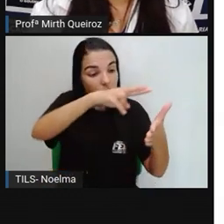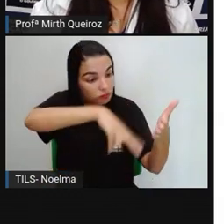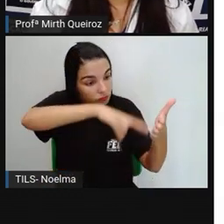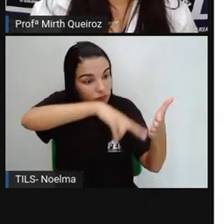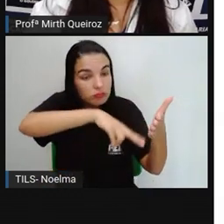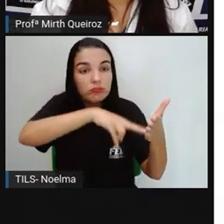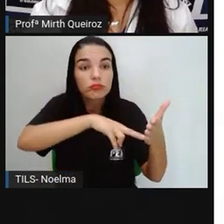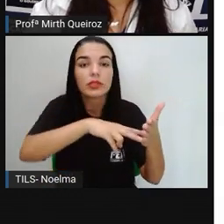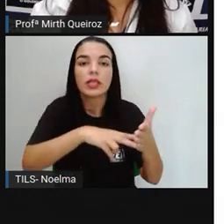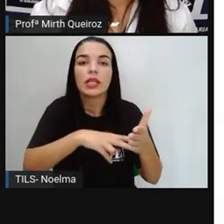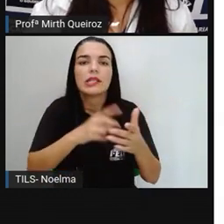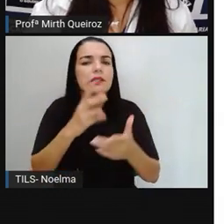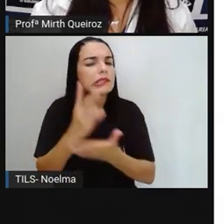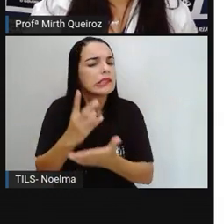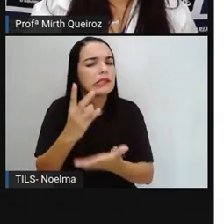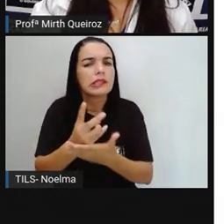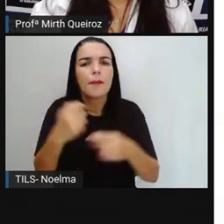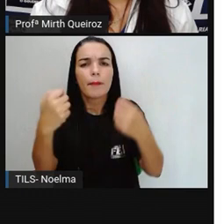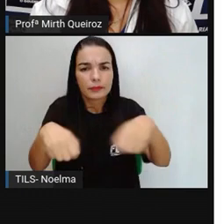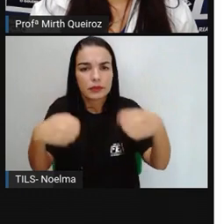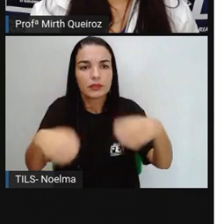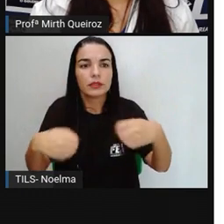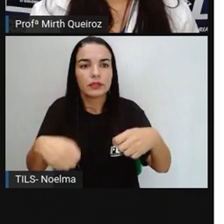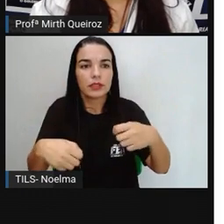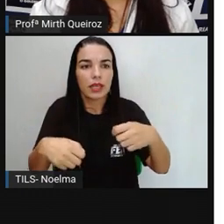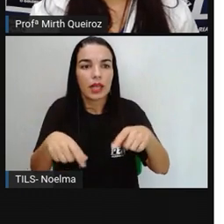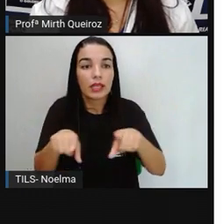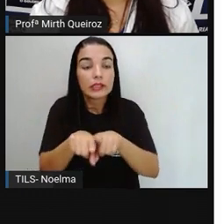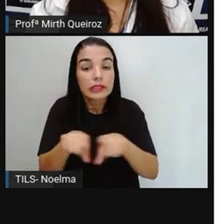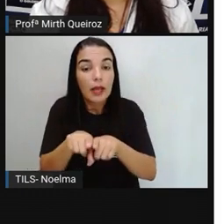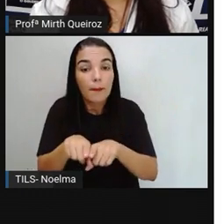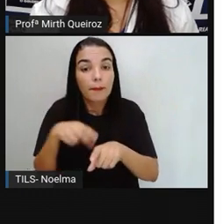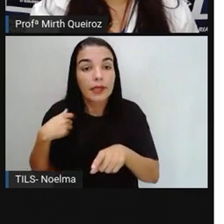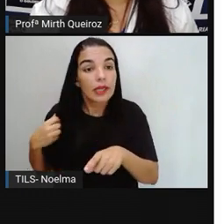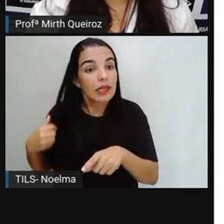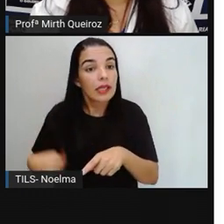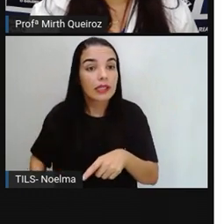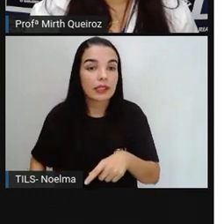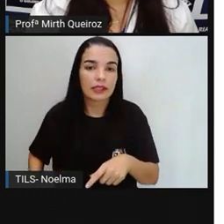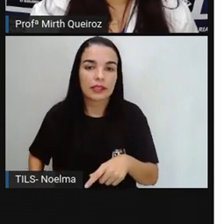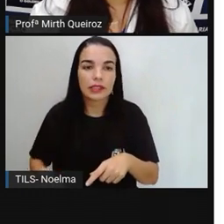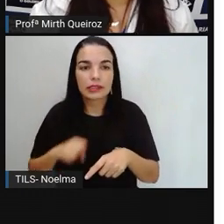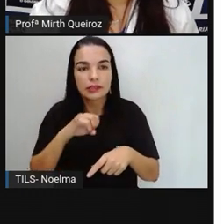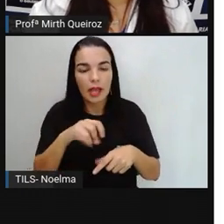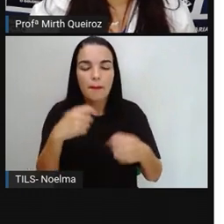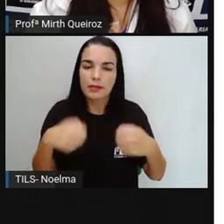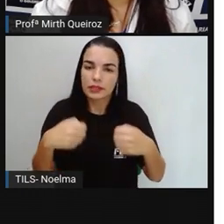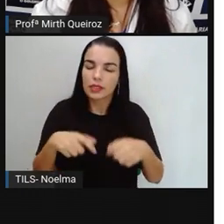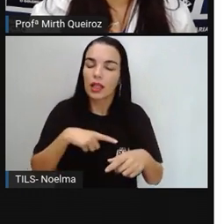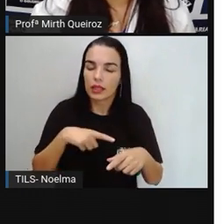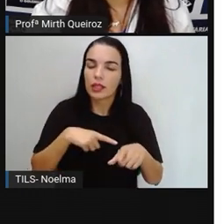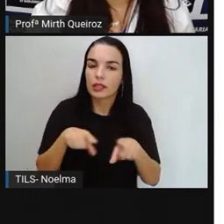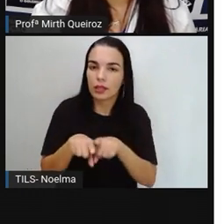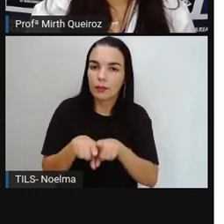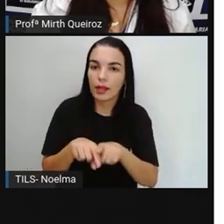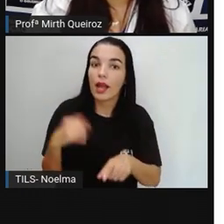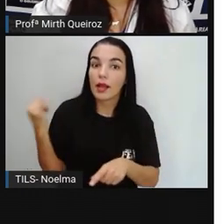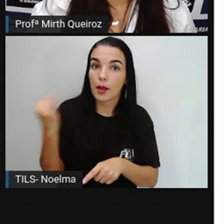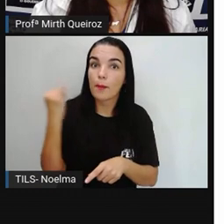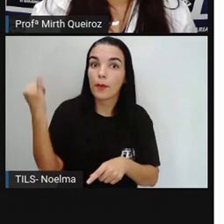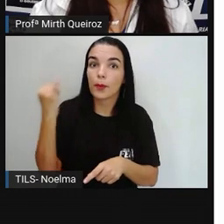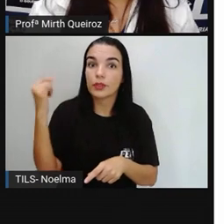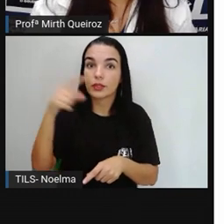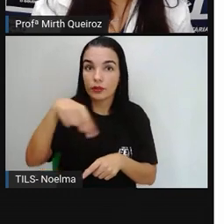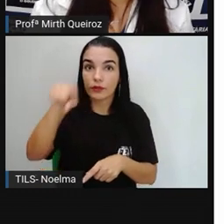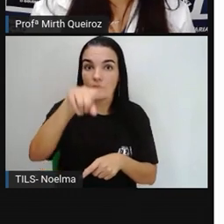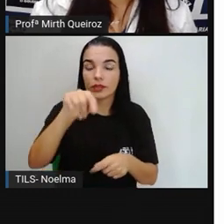né, sempre que necessário. E se necessário também, e que eu acho muito importante vocês fazerem